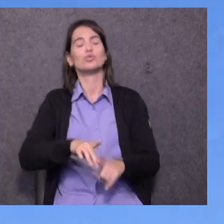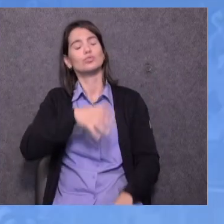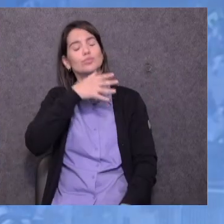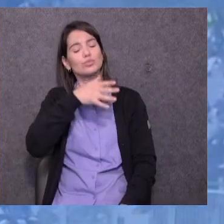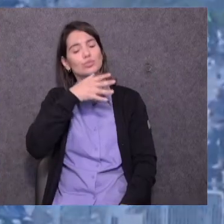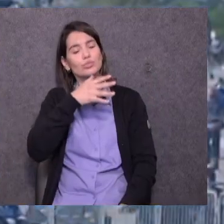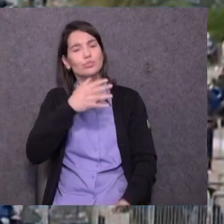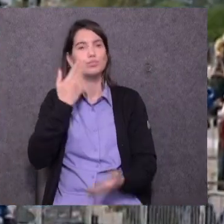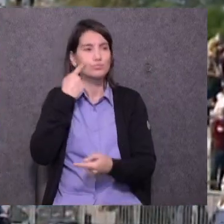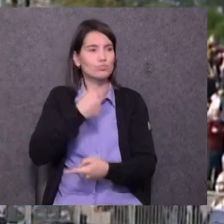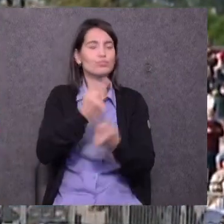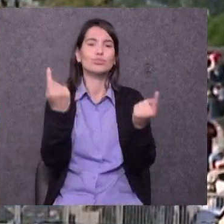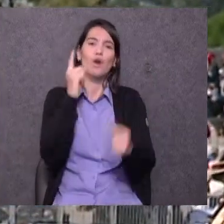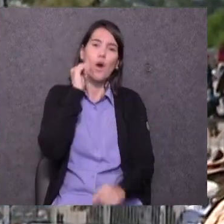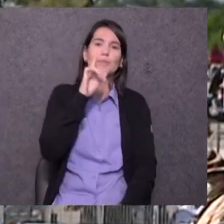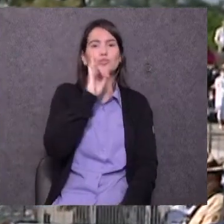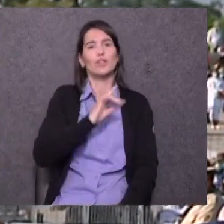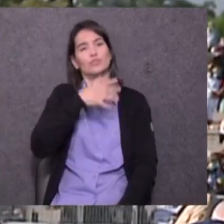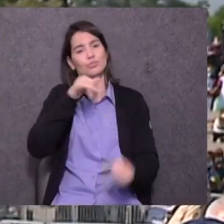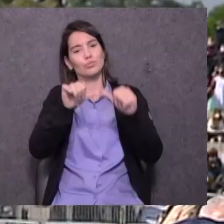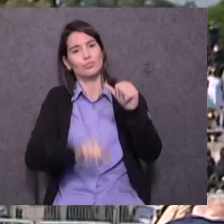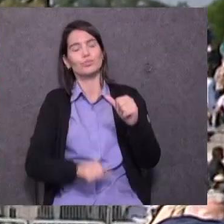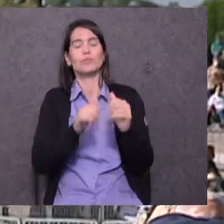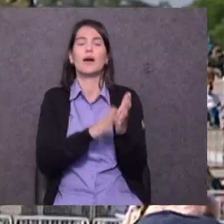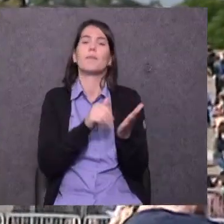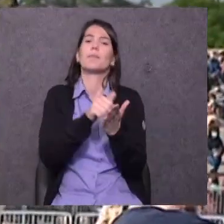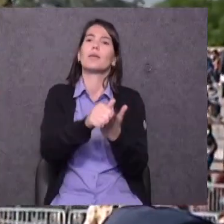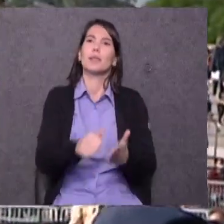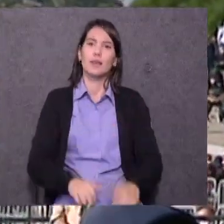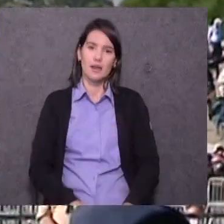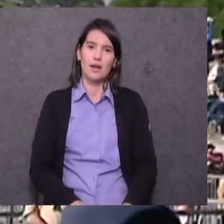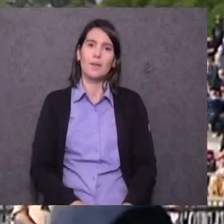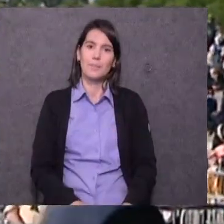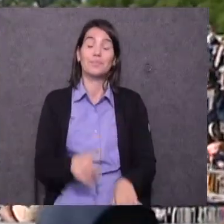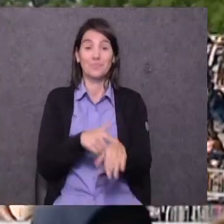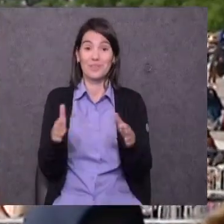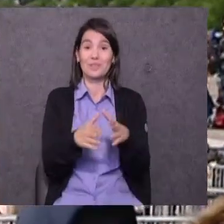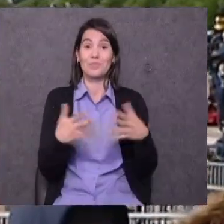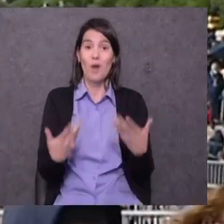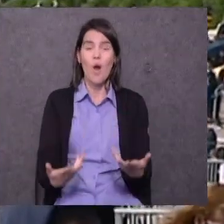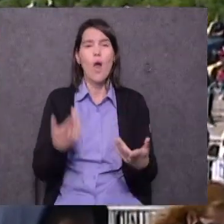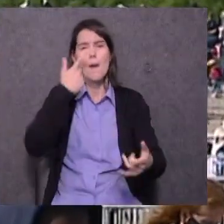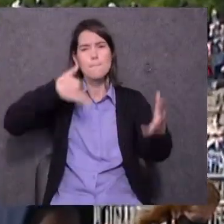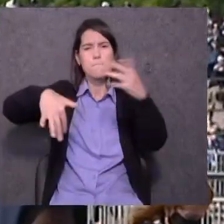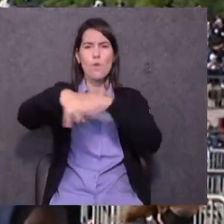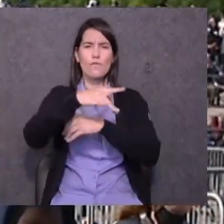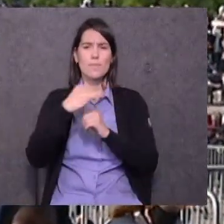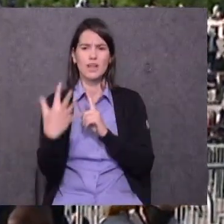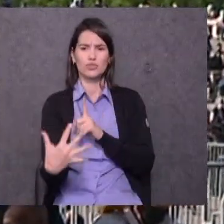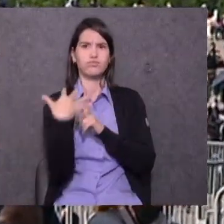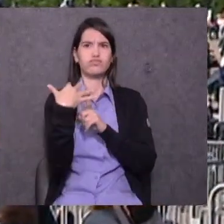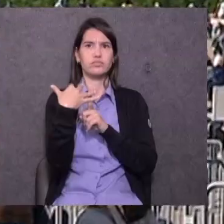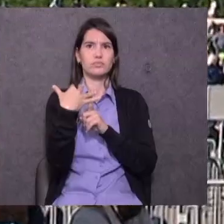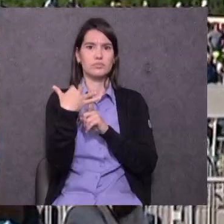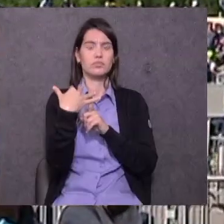homens e por mulheres. Vivemos num tempo em que movimentos populistas manipulam a nostalgia